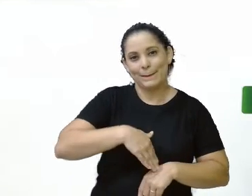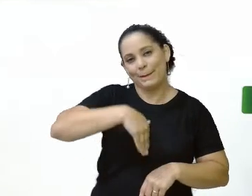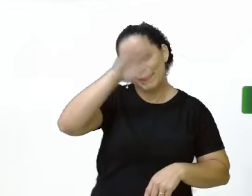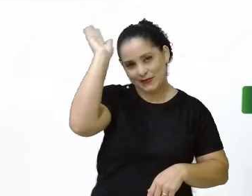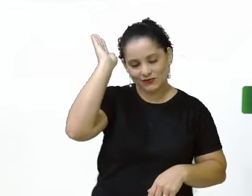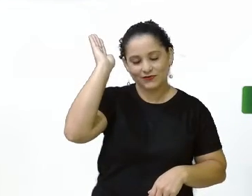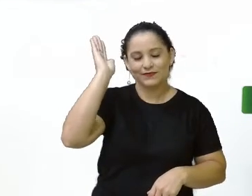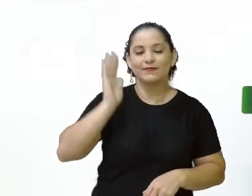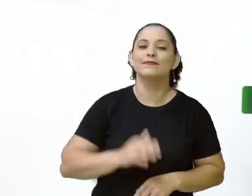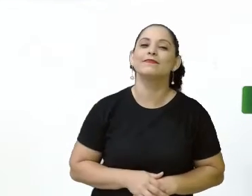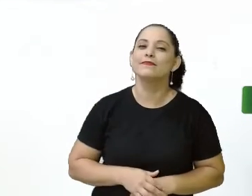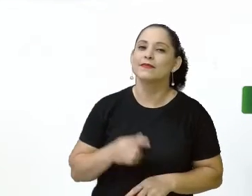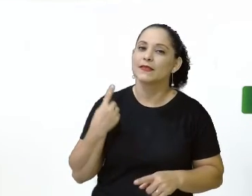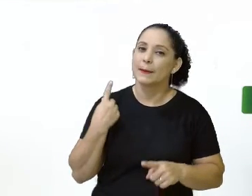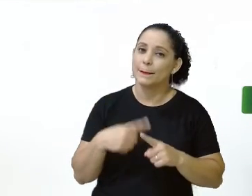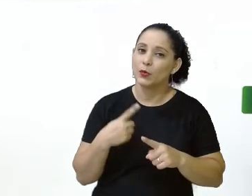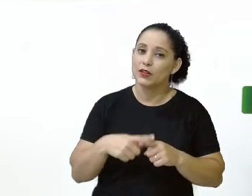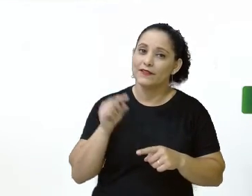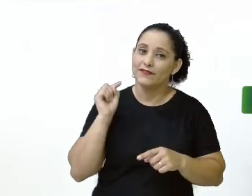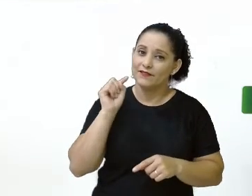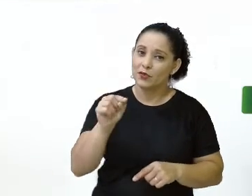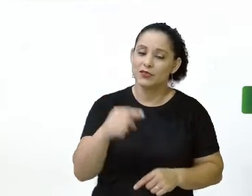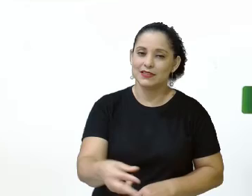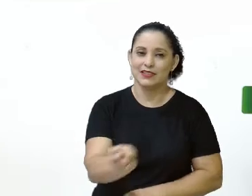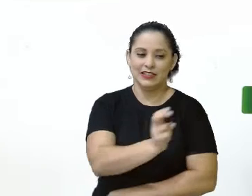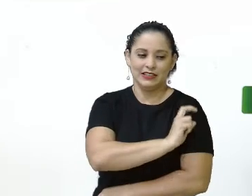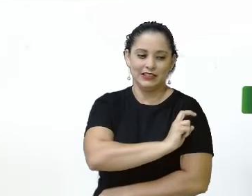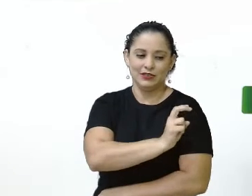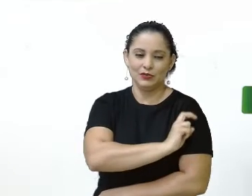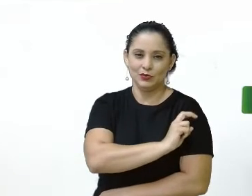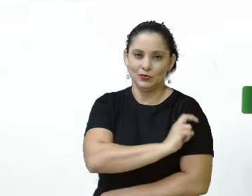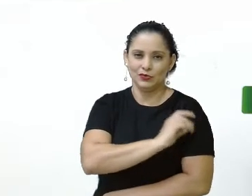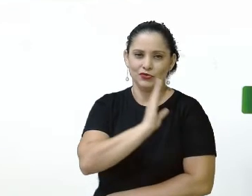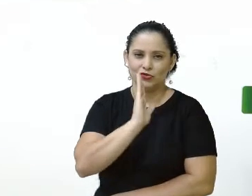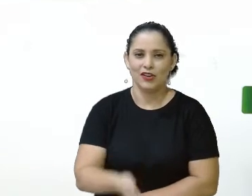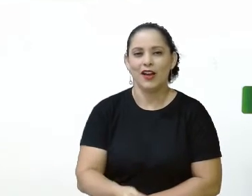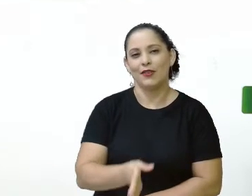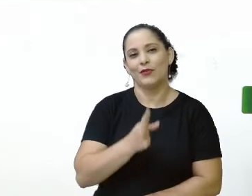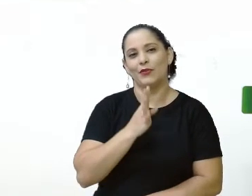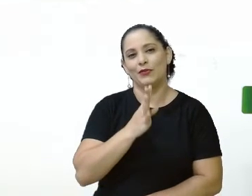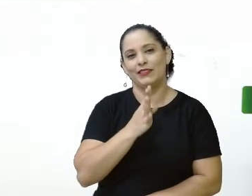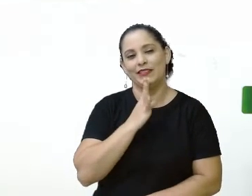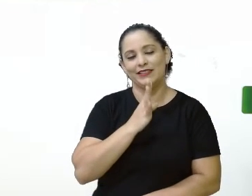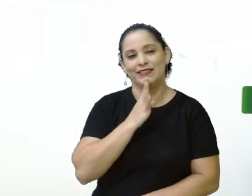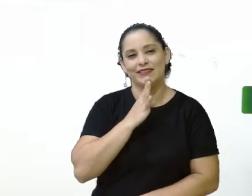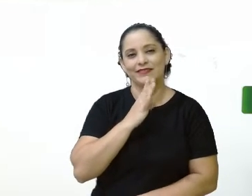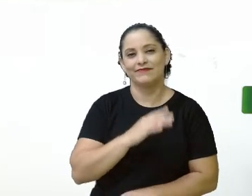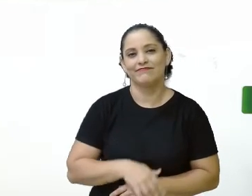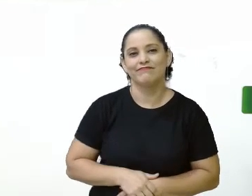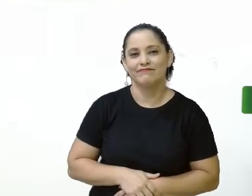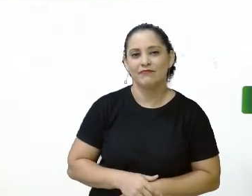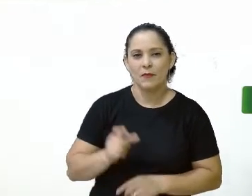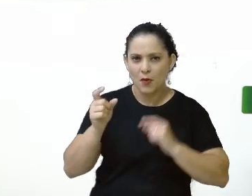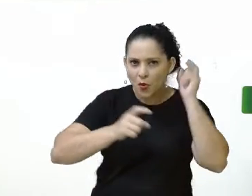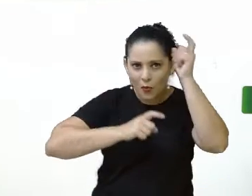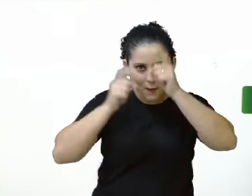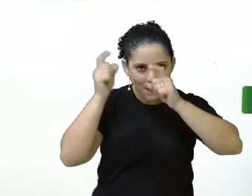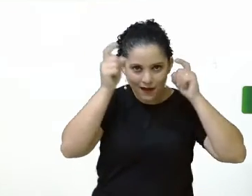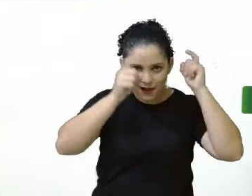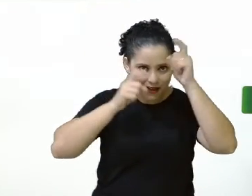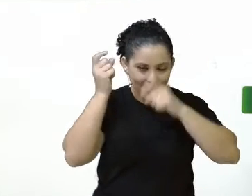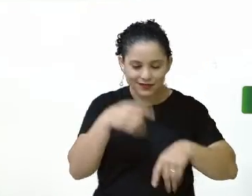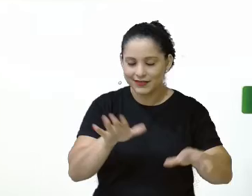nível das questões, porque você do quinto ano já dominou essa questão. Não fica preocupado, não